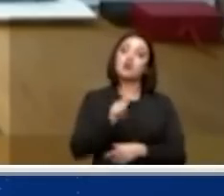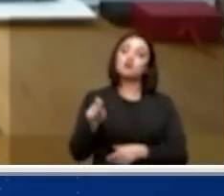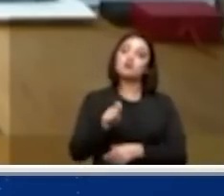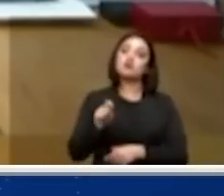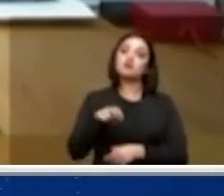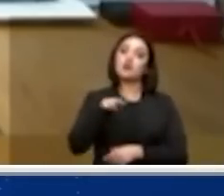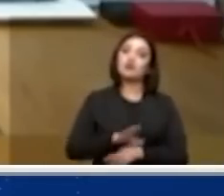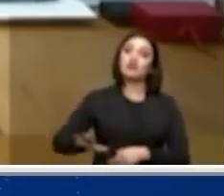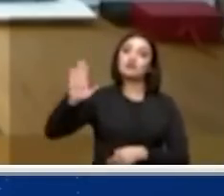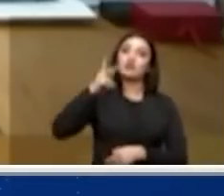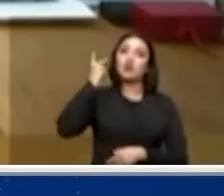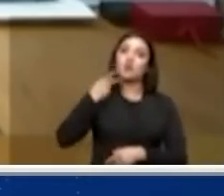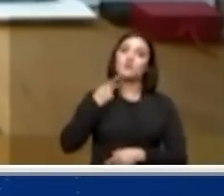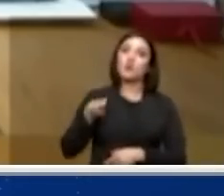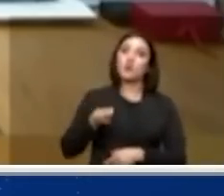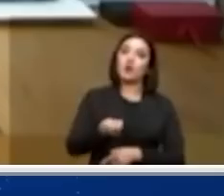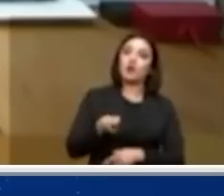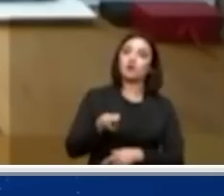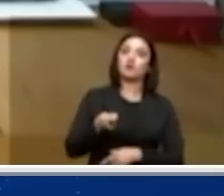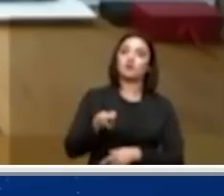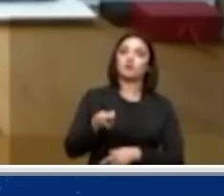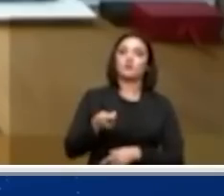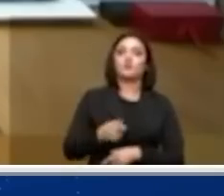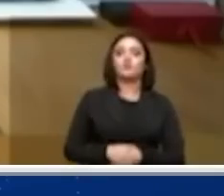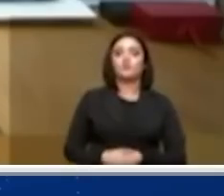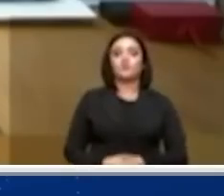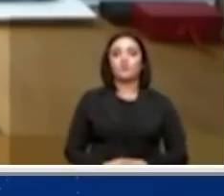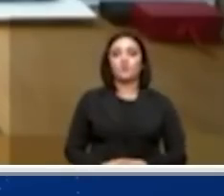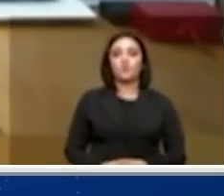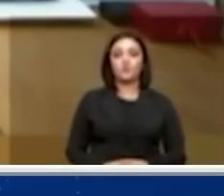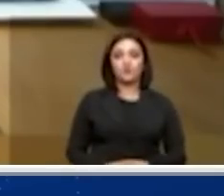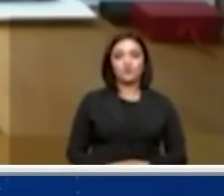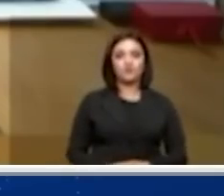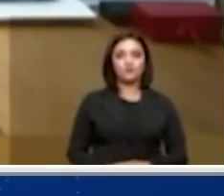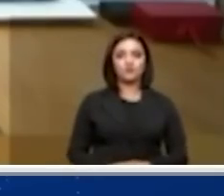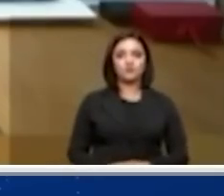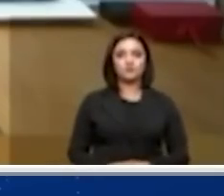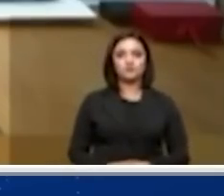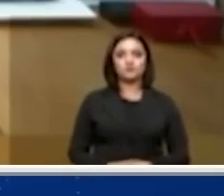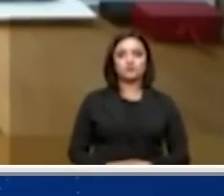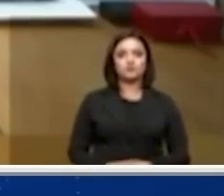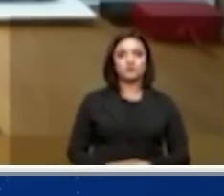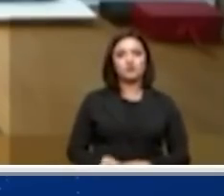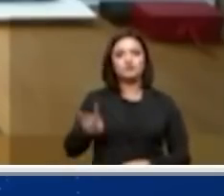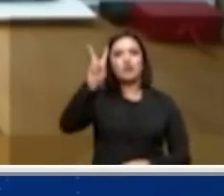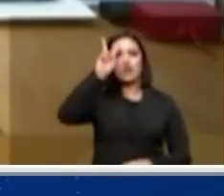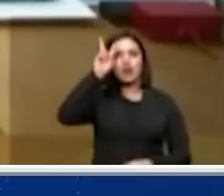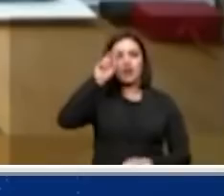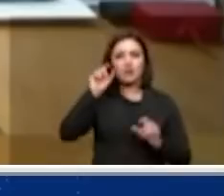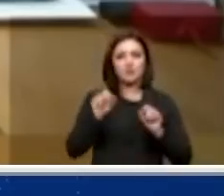não pode é uma ameaça democracia porque o presidente bolsonaro é a favor da mudança